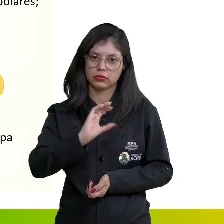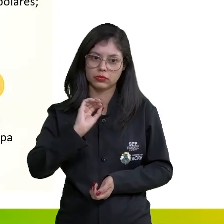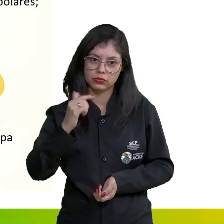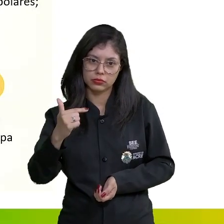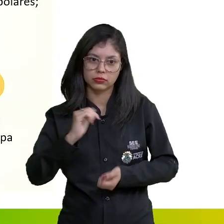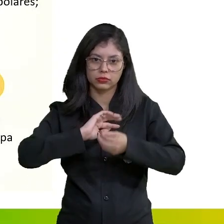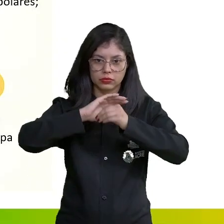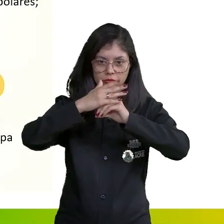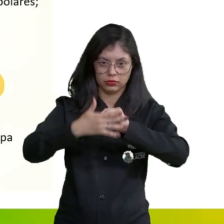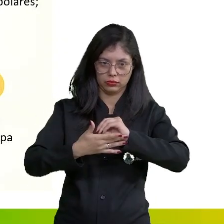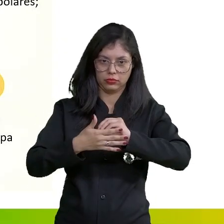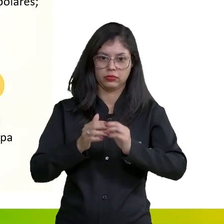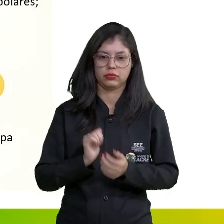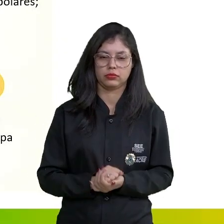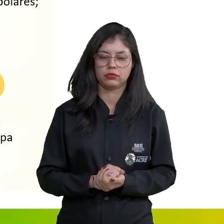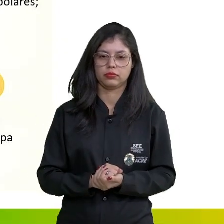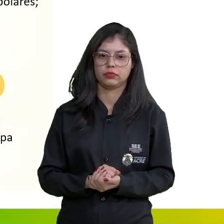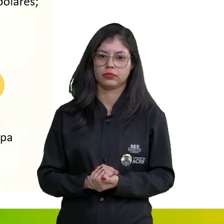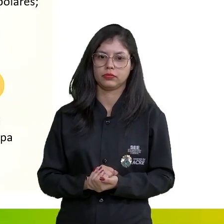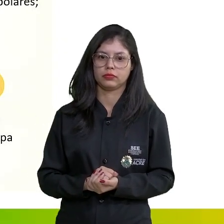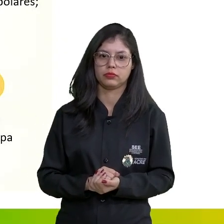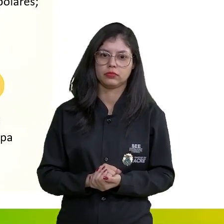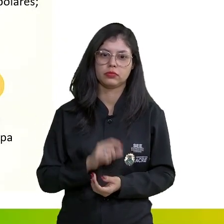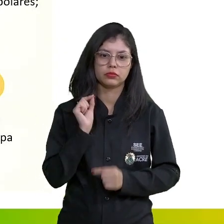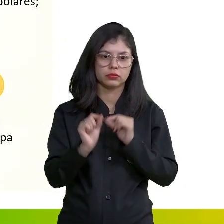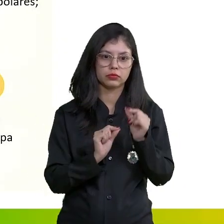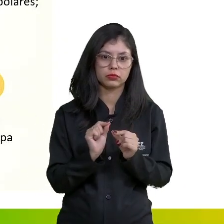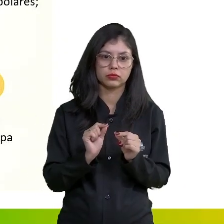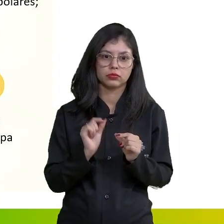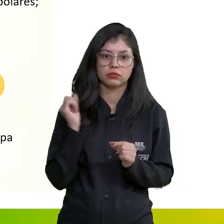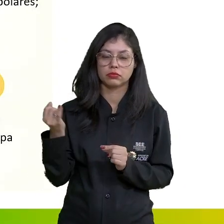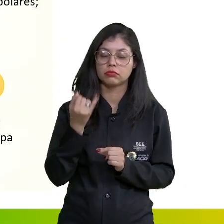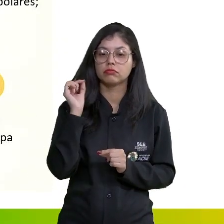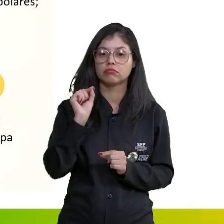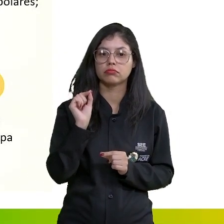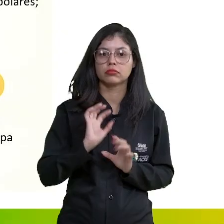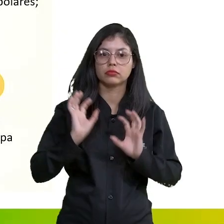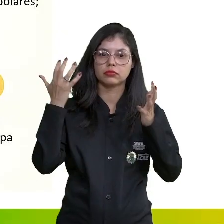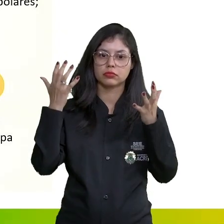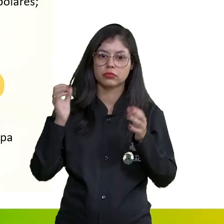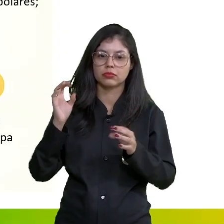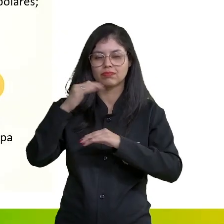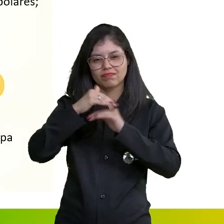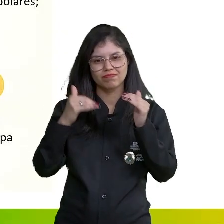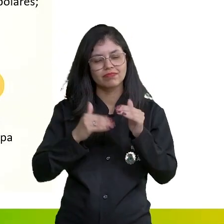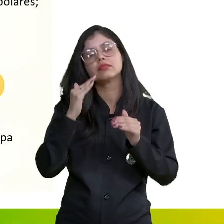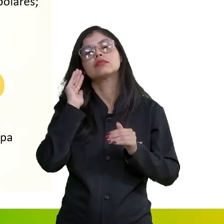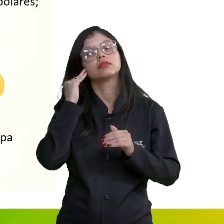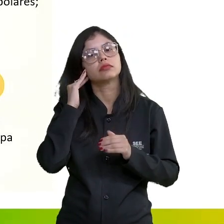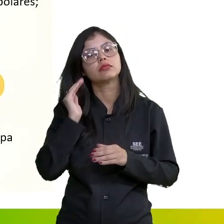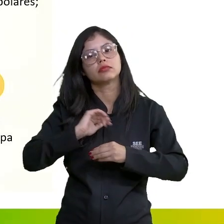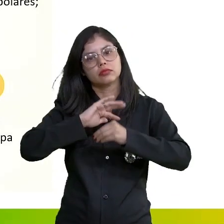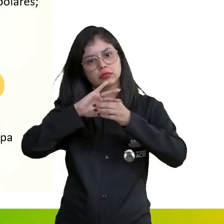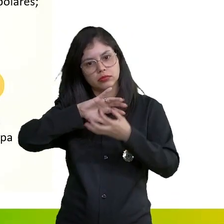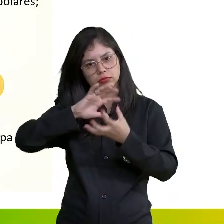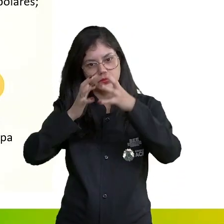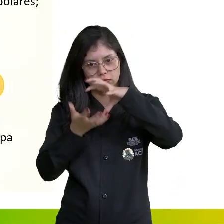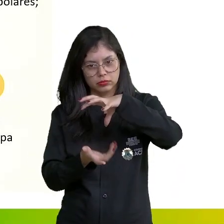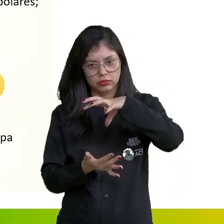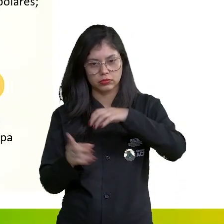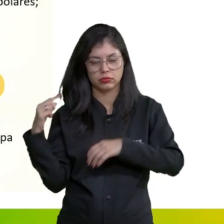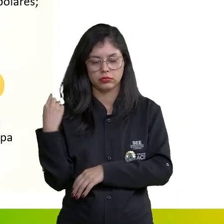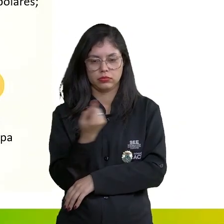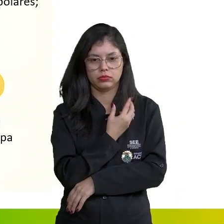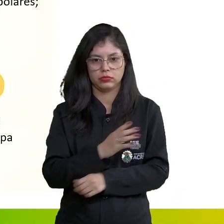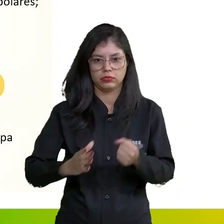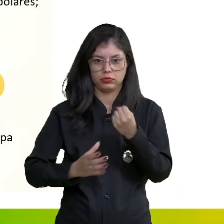ppm de CO2 na nossa atmosfera. Por que que isso importa, pessoal? O clima afeta tudo. Entender o efeito estufa é essencial para proteger